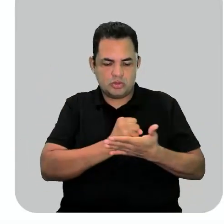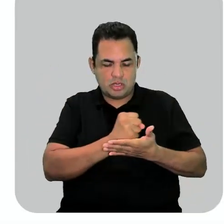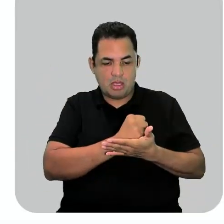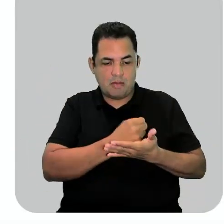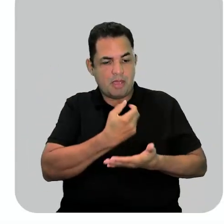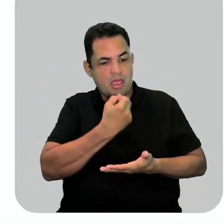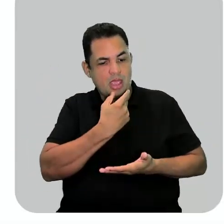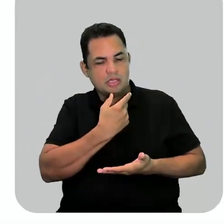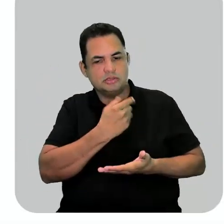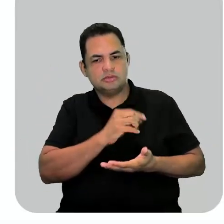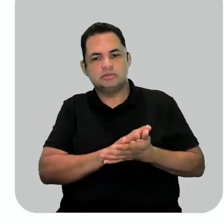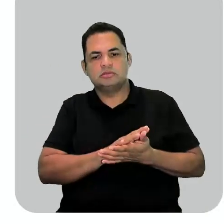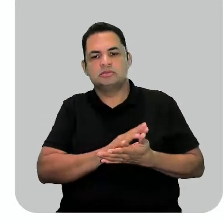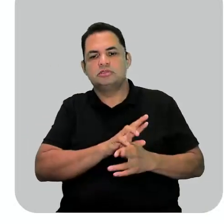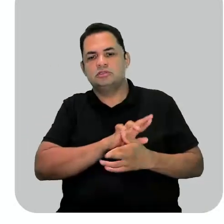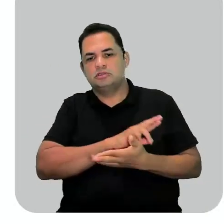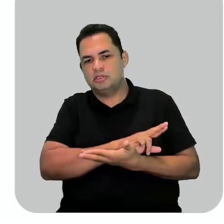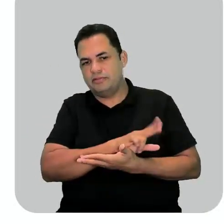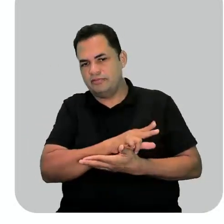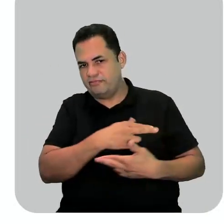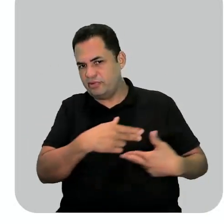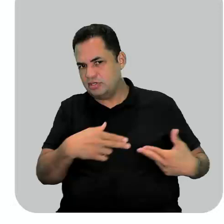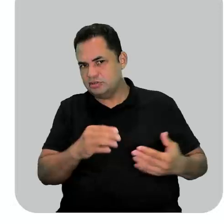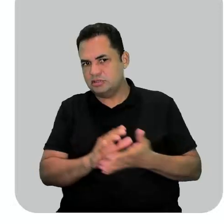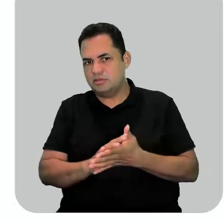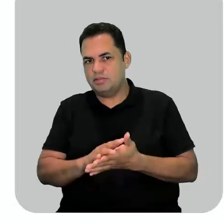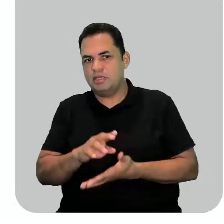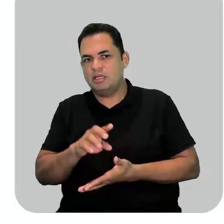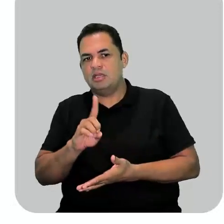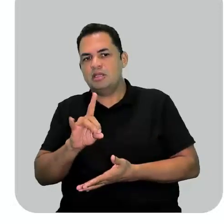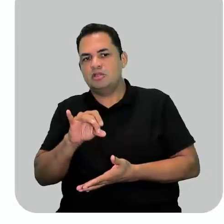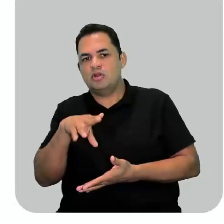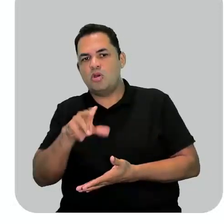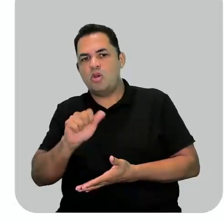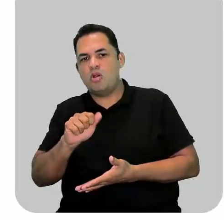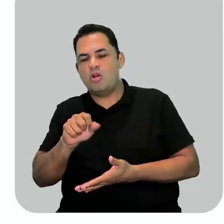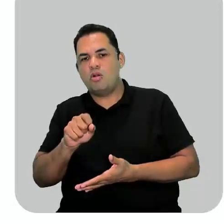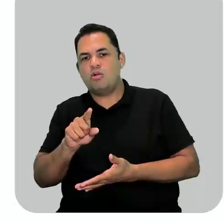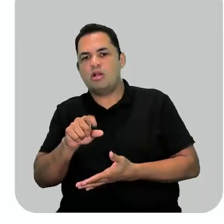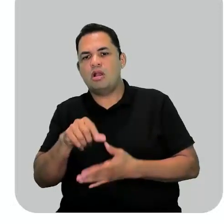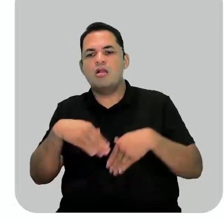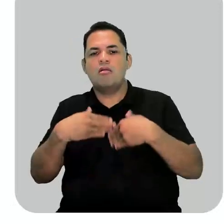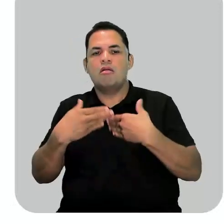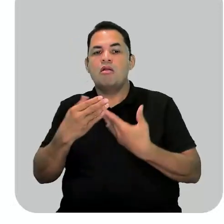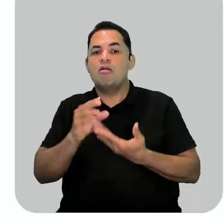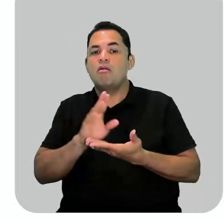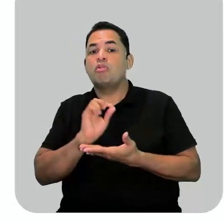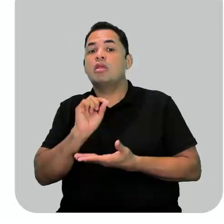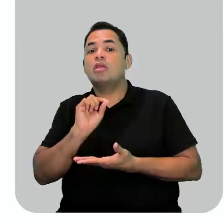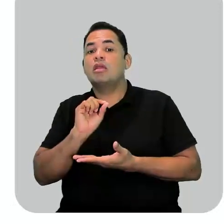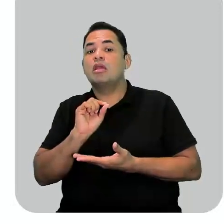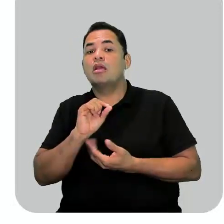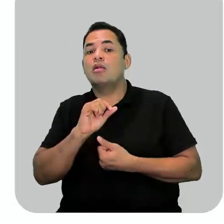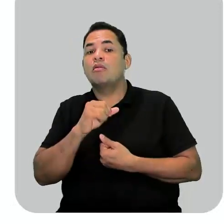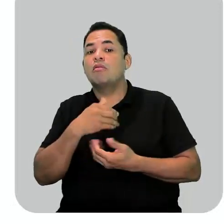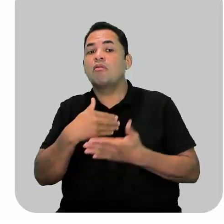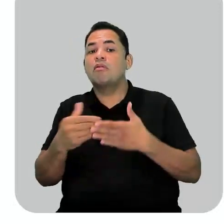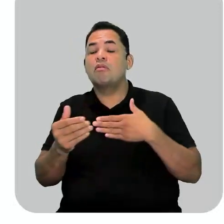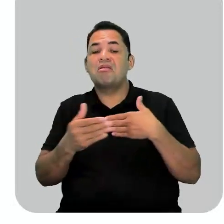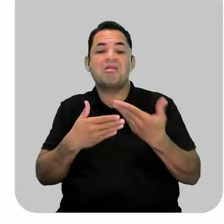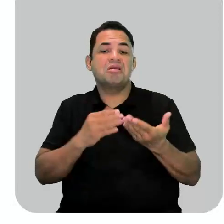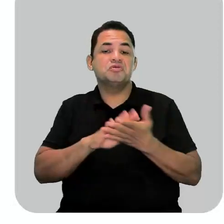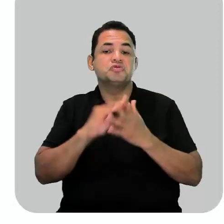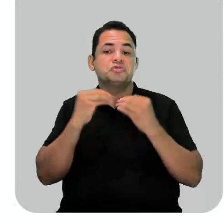drogas. O que nós vimos? Nós vimos que droga é qualquer substância que cause alguma alteração